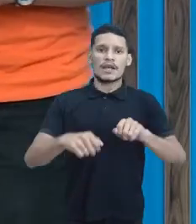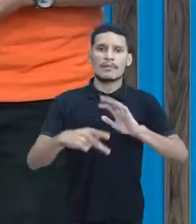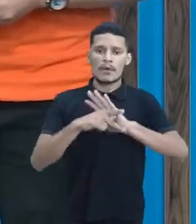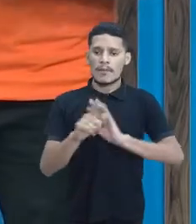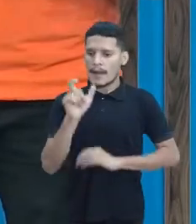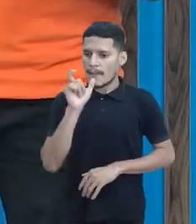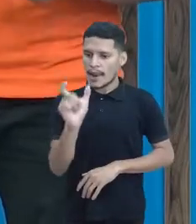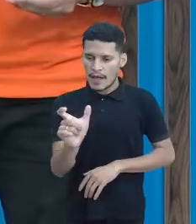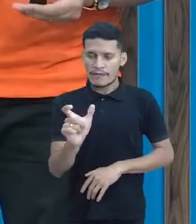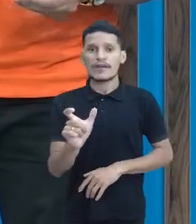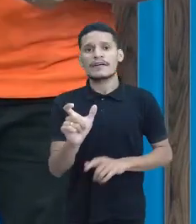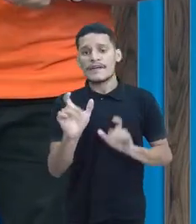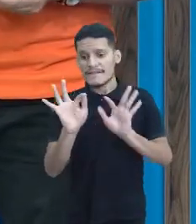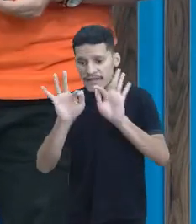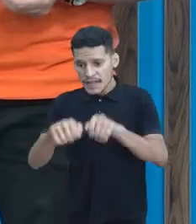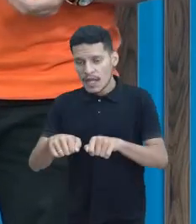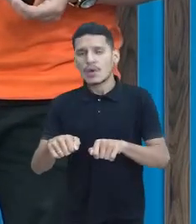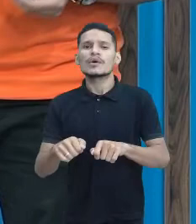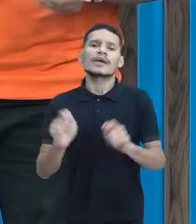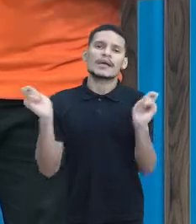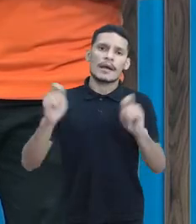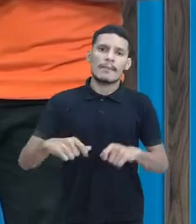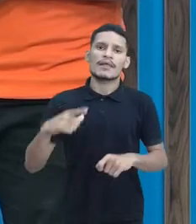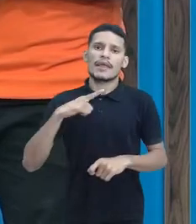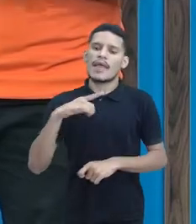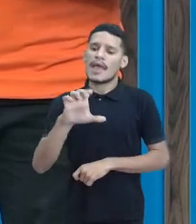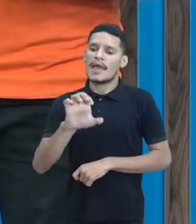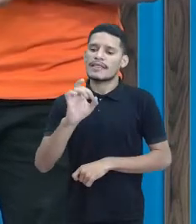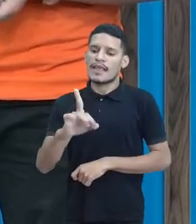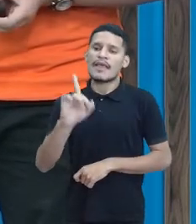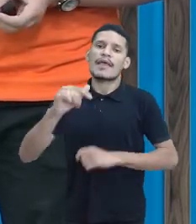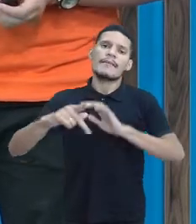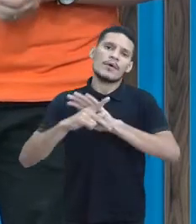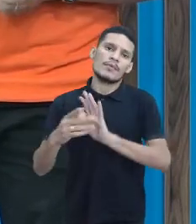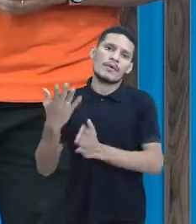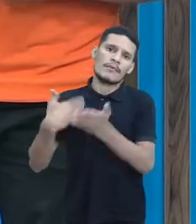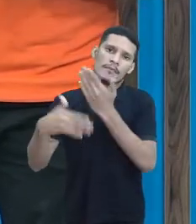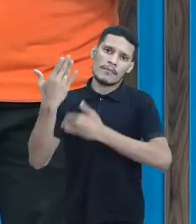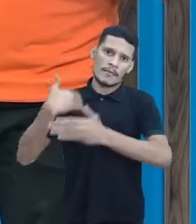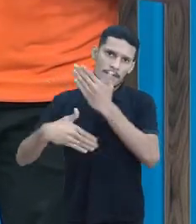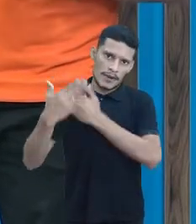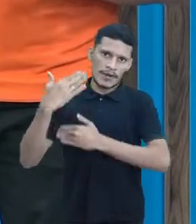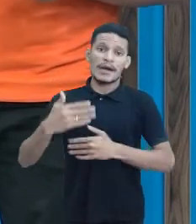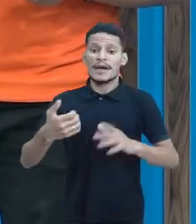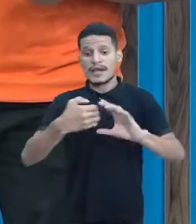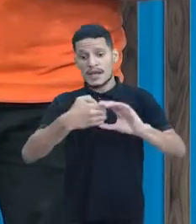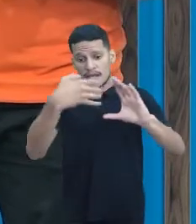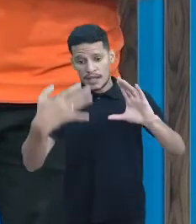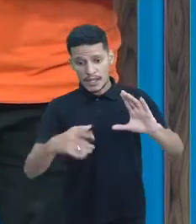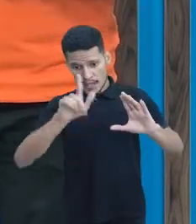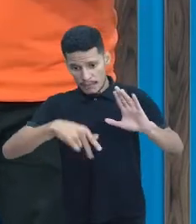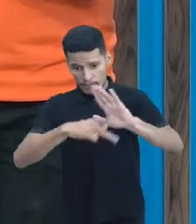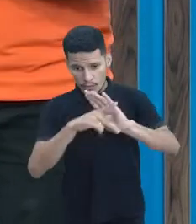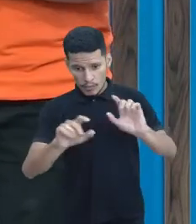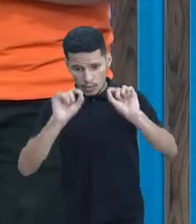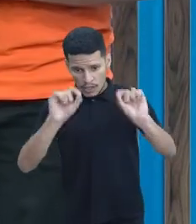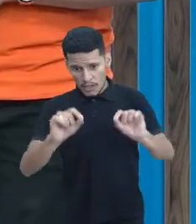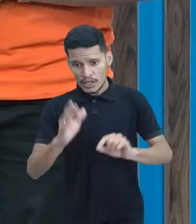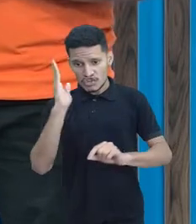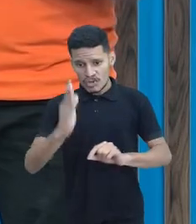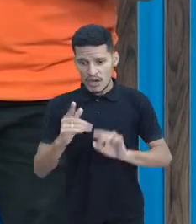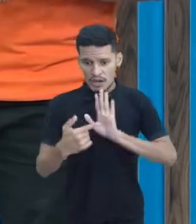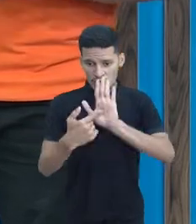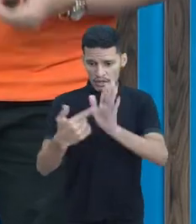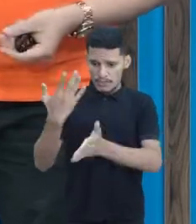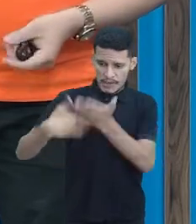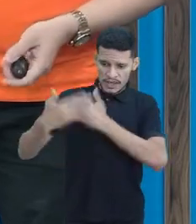pega meus verbos e quando a gente encontra um ED na palavra, A característica é que ela esteja conjugada no passado. Quer